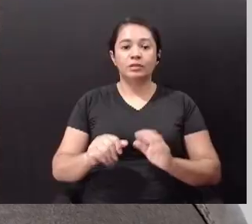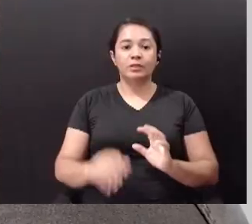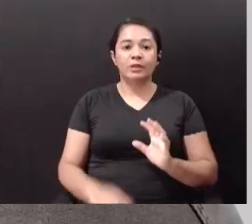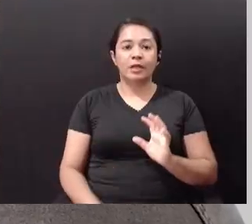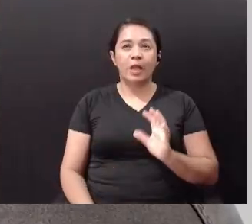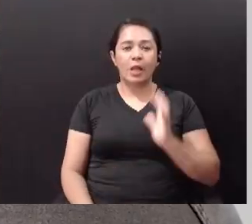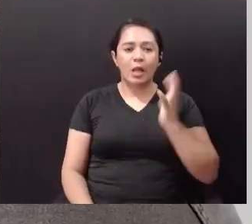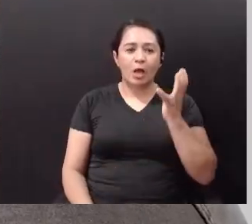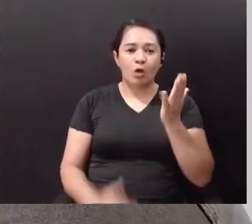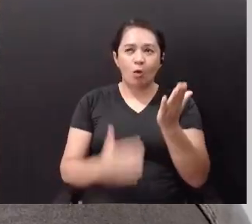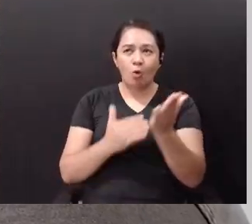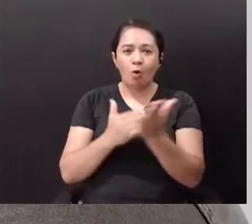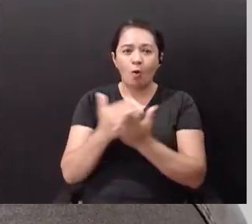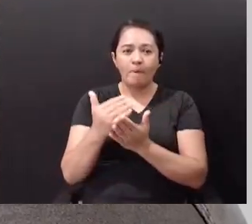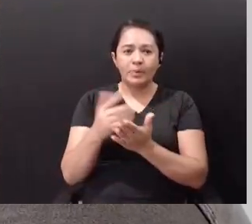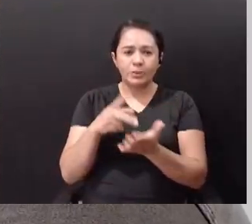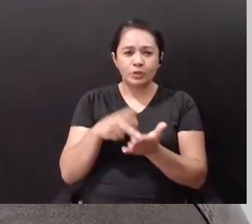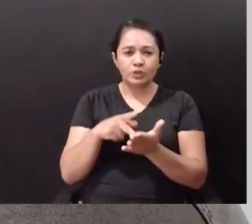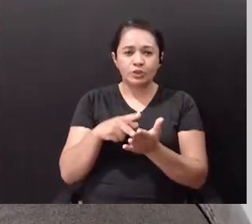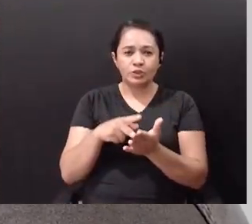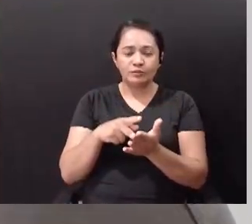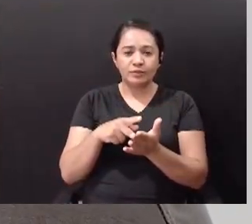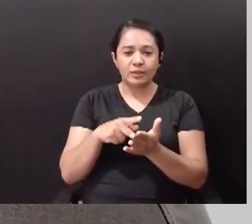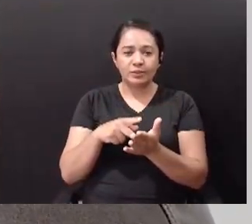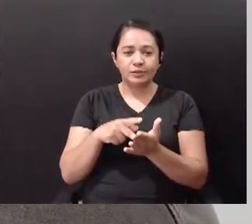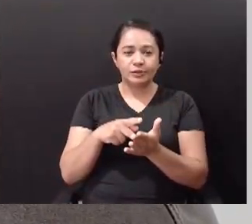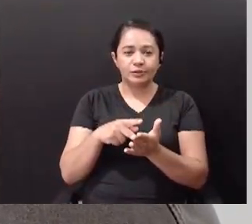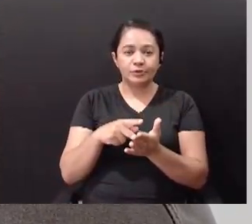fato, aparecendo de fato dentro da